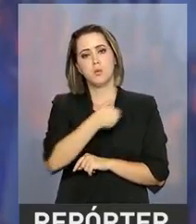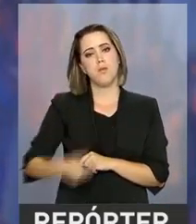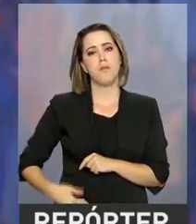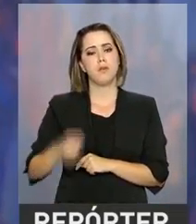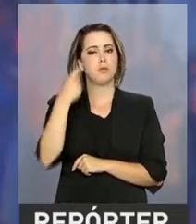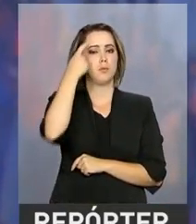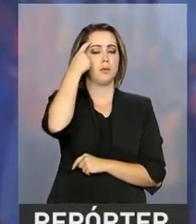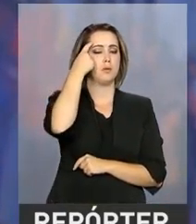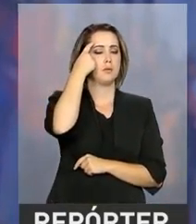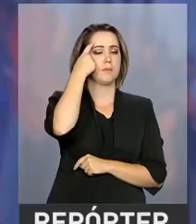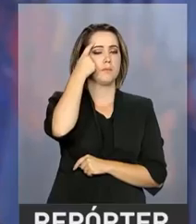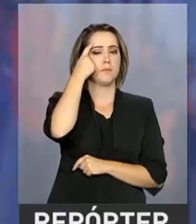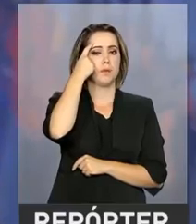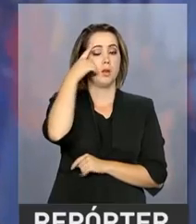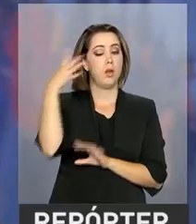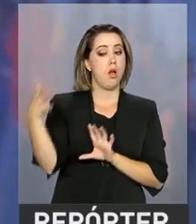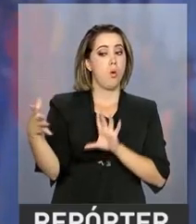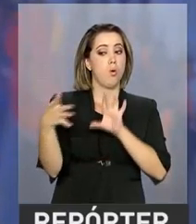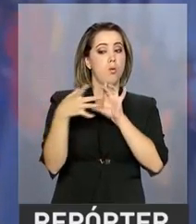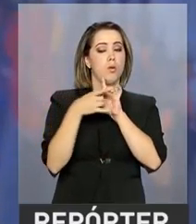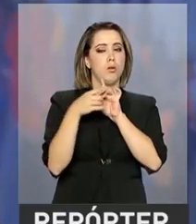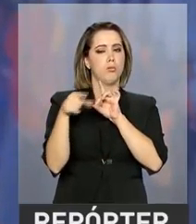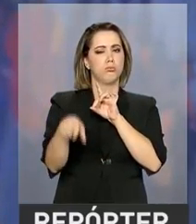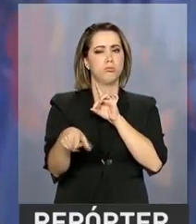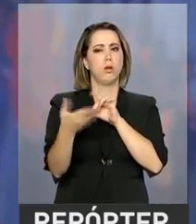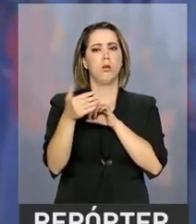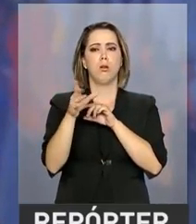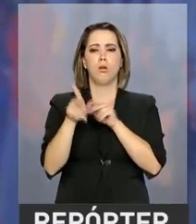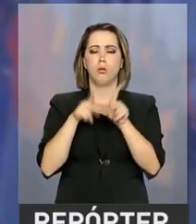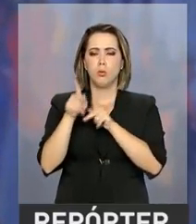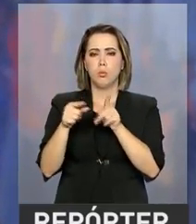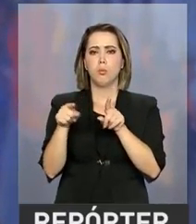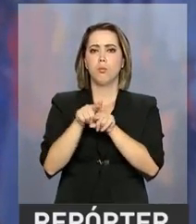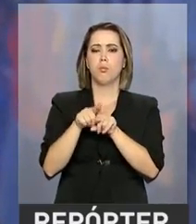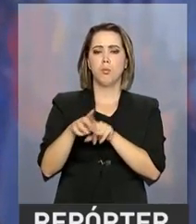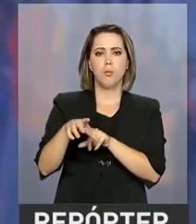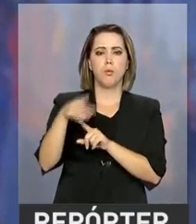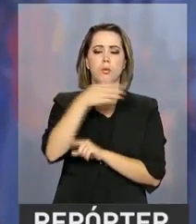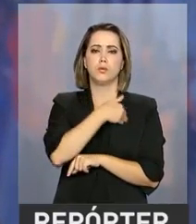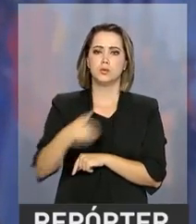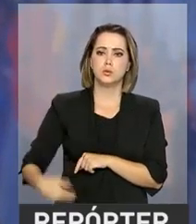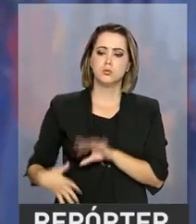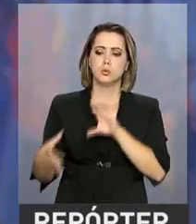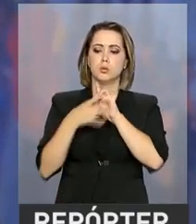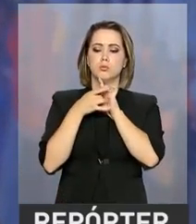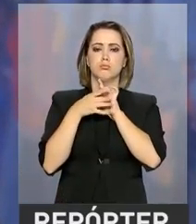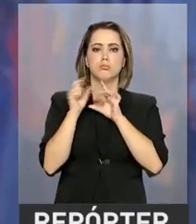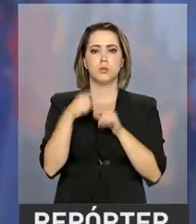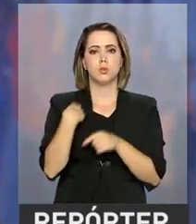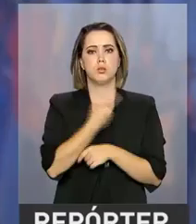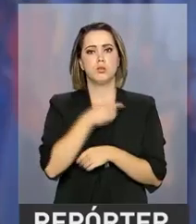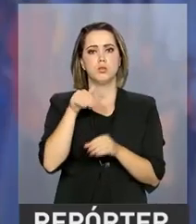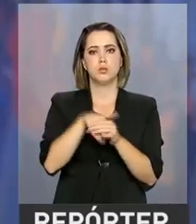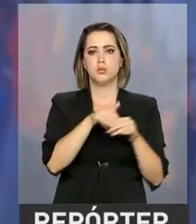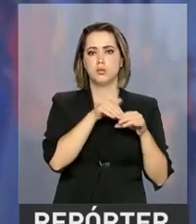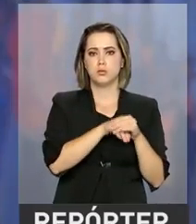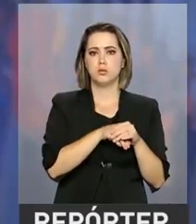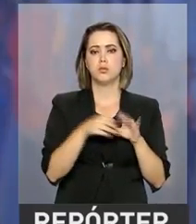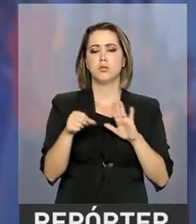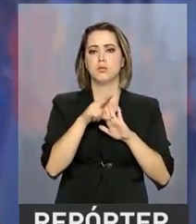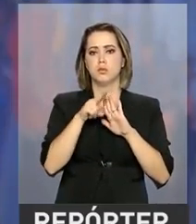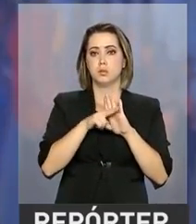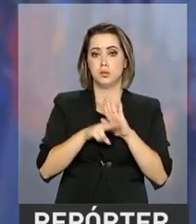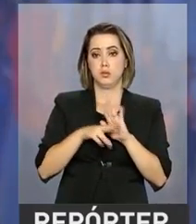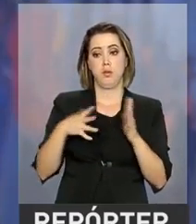A união dos pensamentos é que vai fazer com que nós votemos uma reforma que seja eficaz para